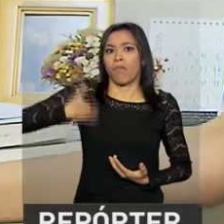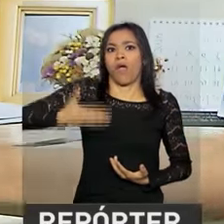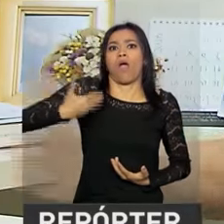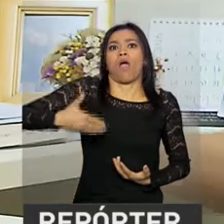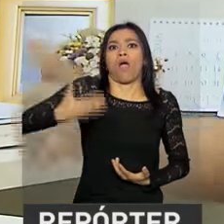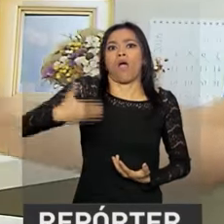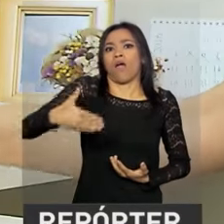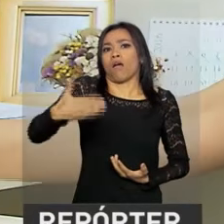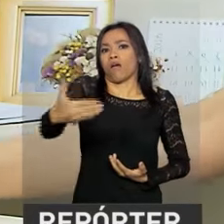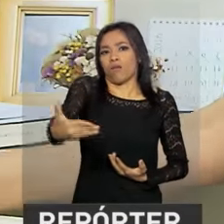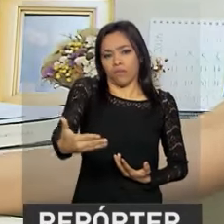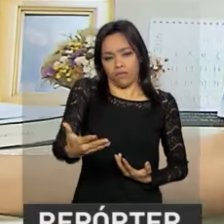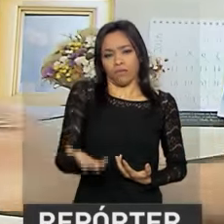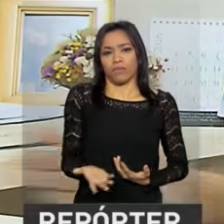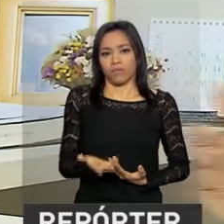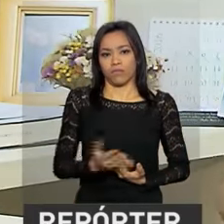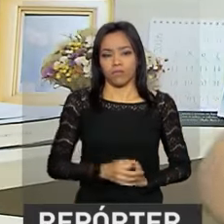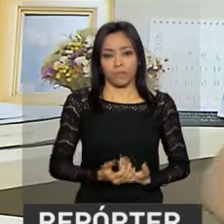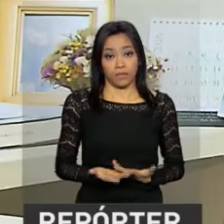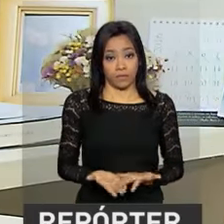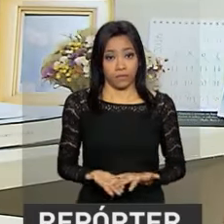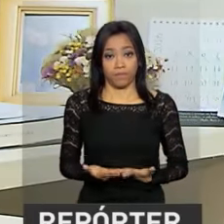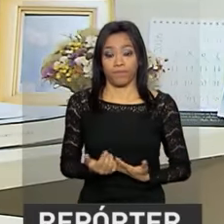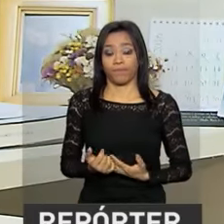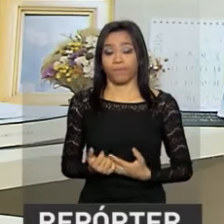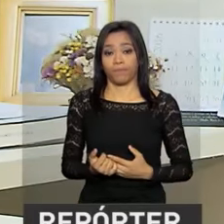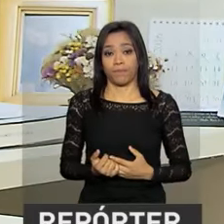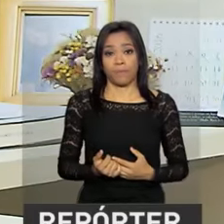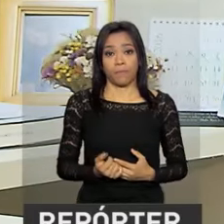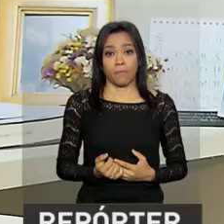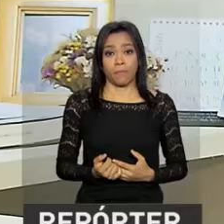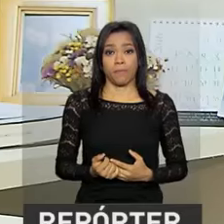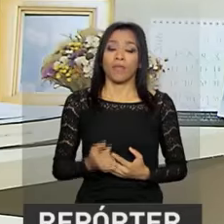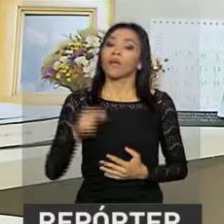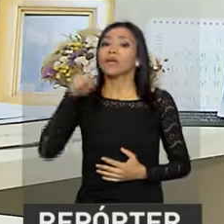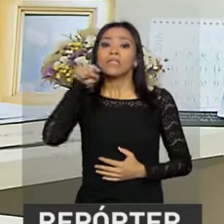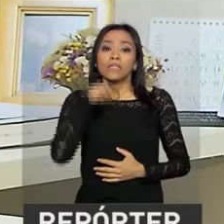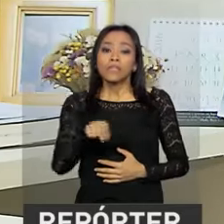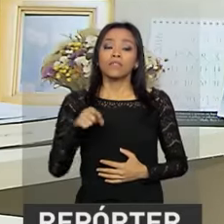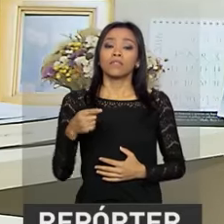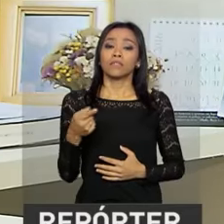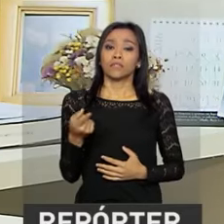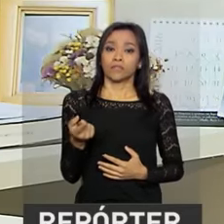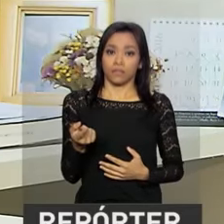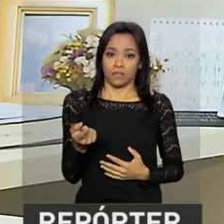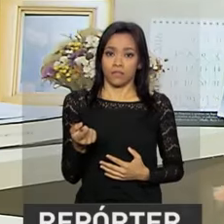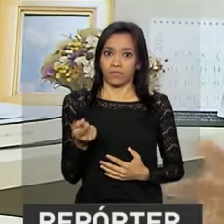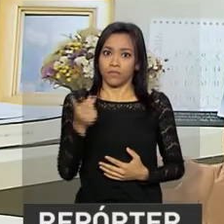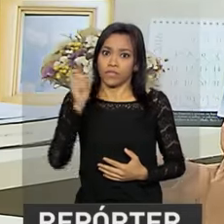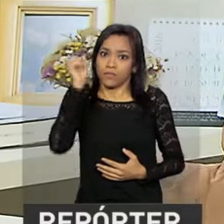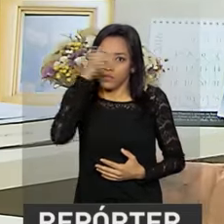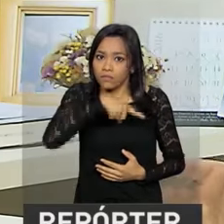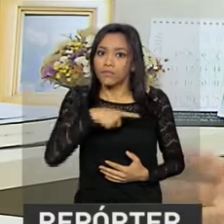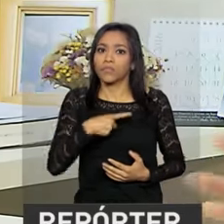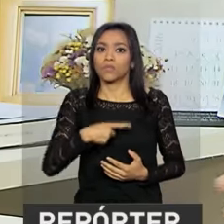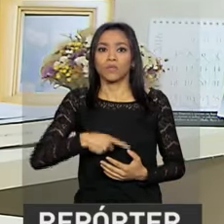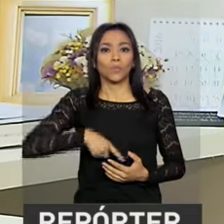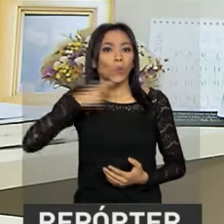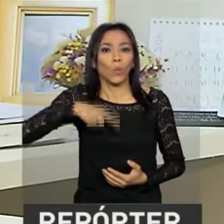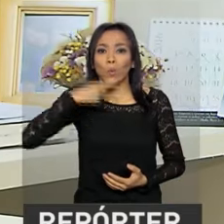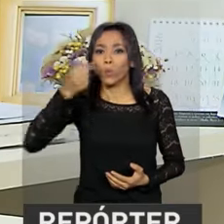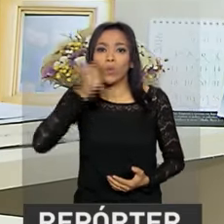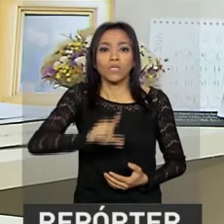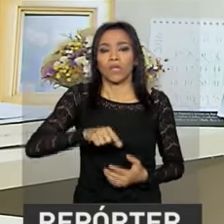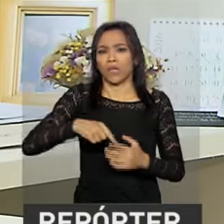vida vai aumentando a cada ano então Eh nesse aspecto a contra passa a não fechar né n Então você